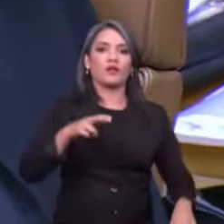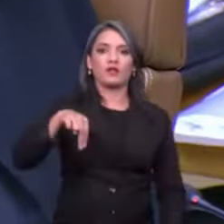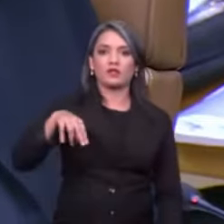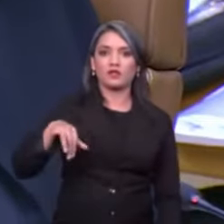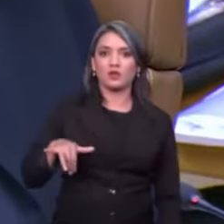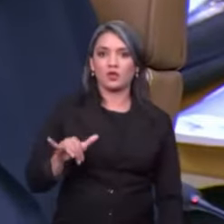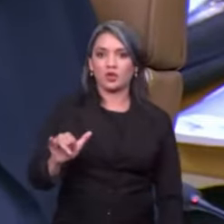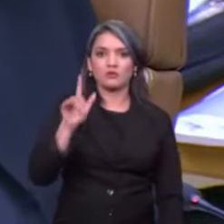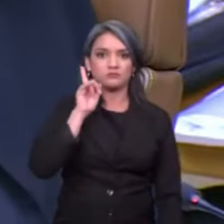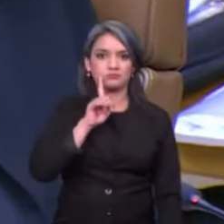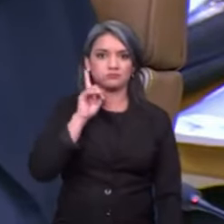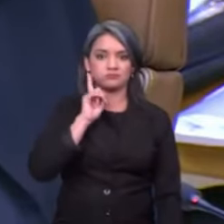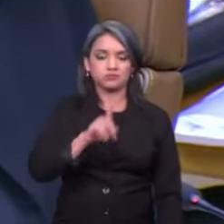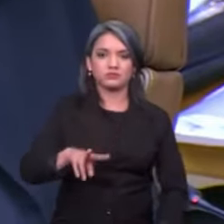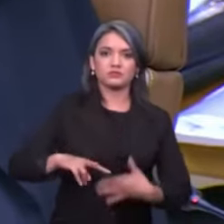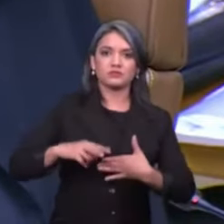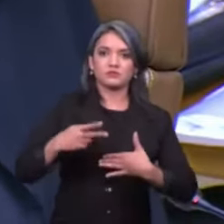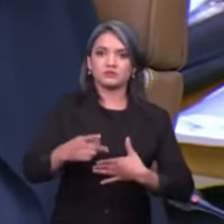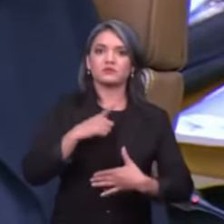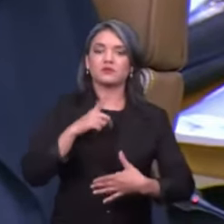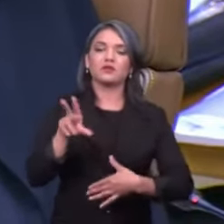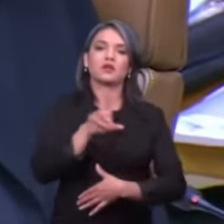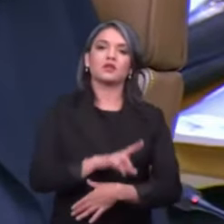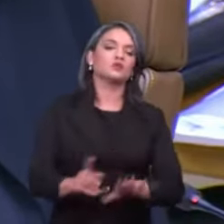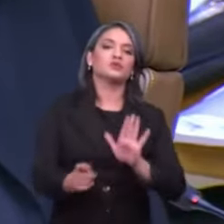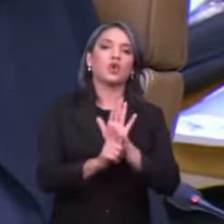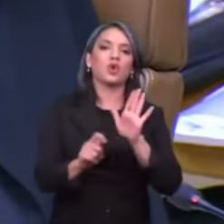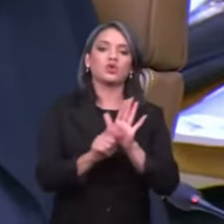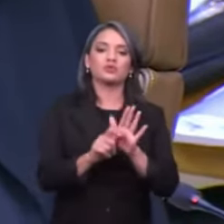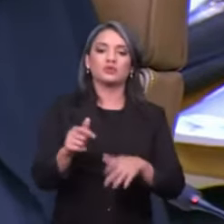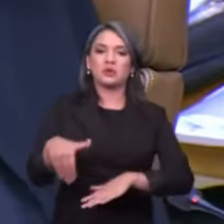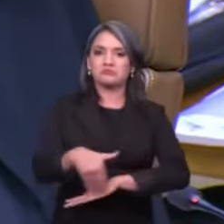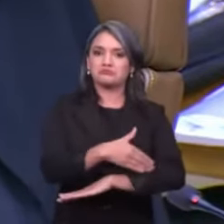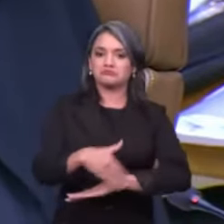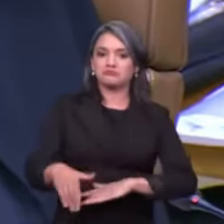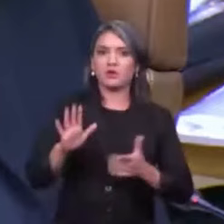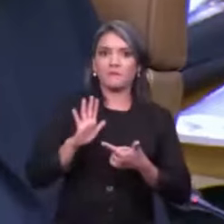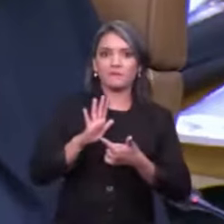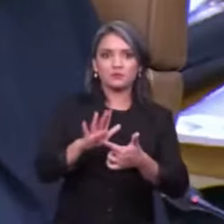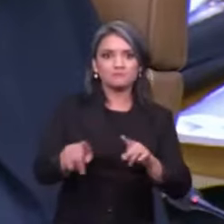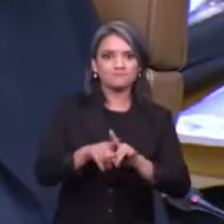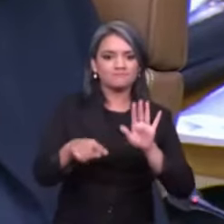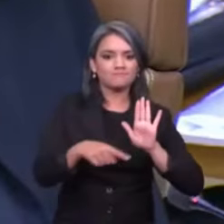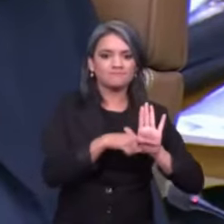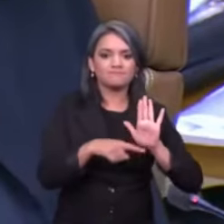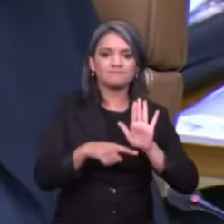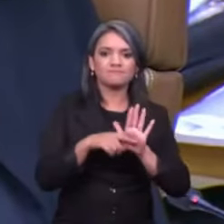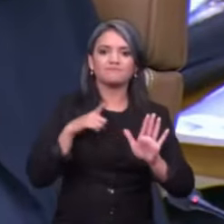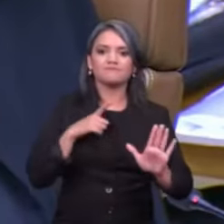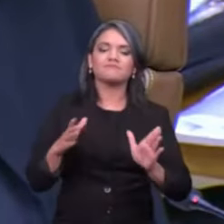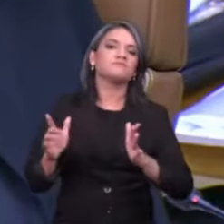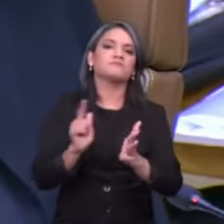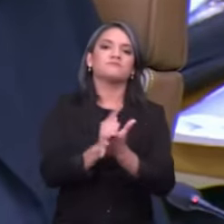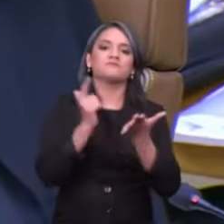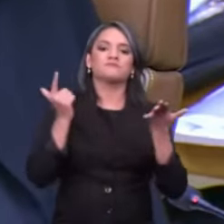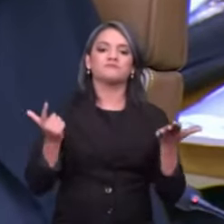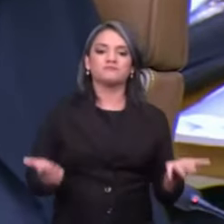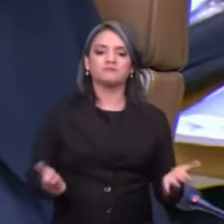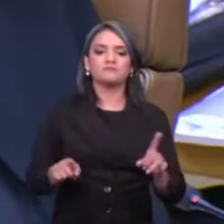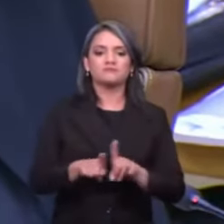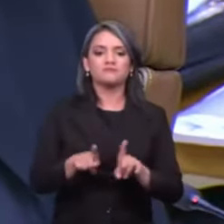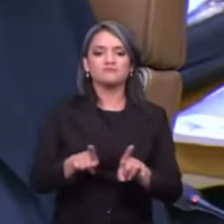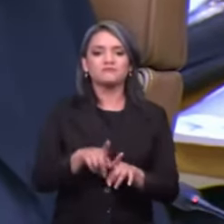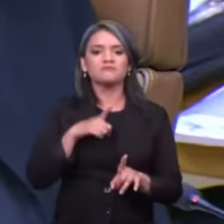extremamente negativos do consumo de drogas em público mostraram-se também latentes, segundo o periódico norte-americano The Washington Post. Foram